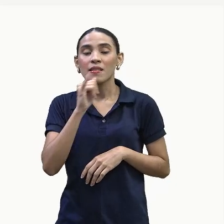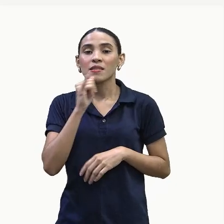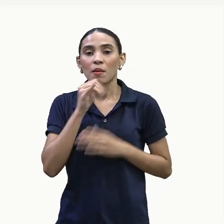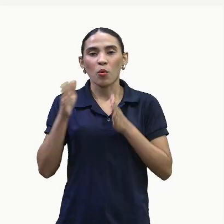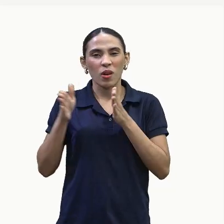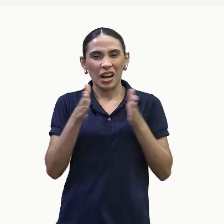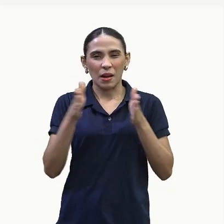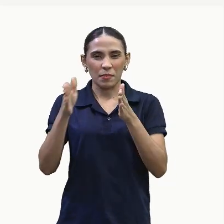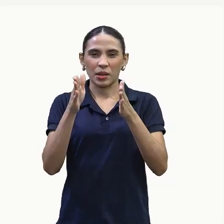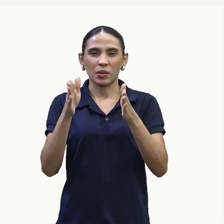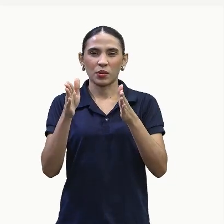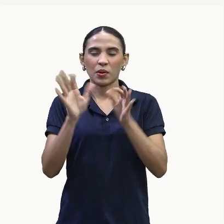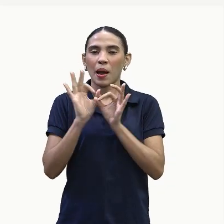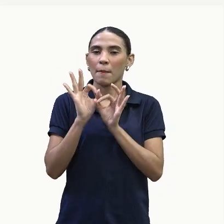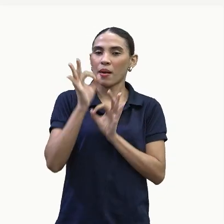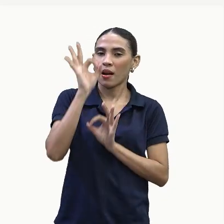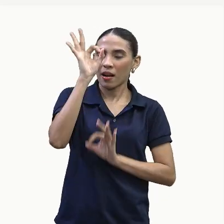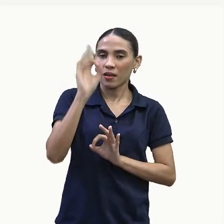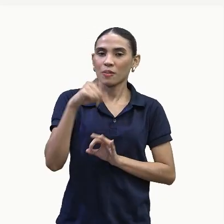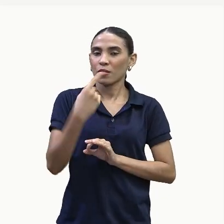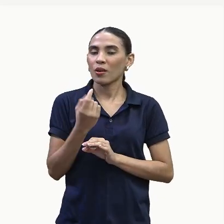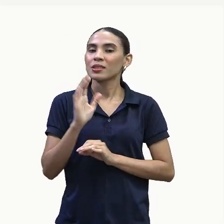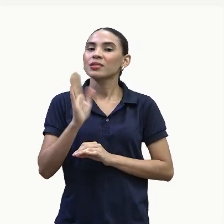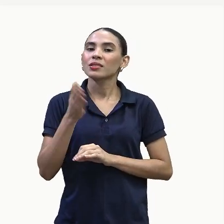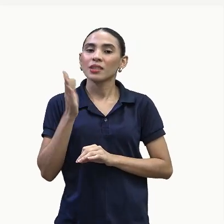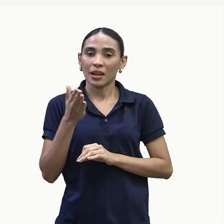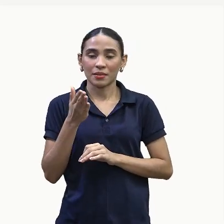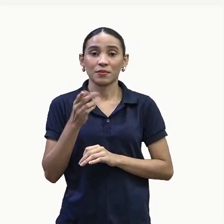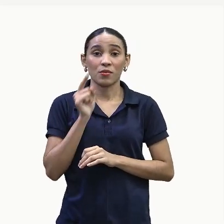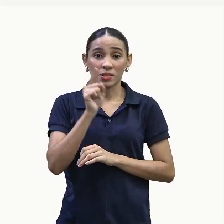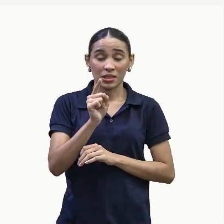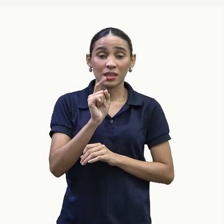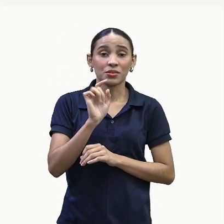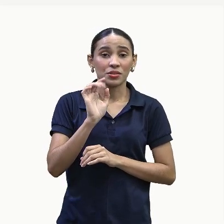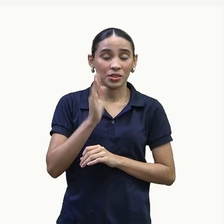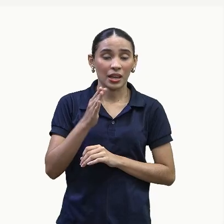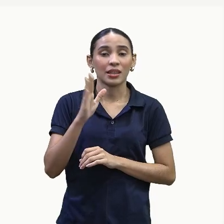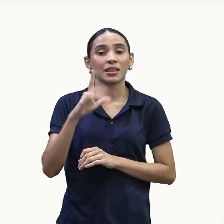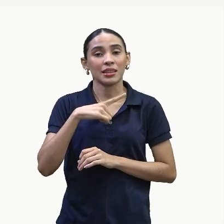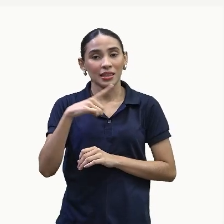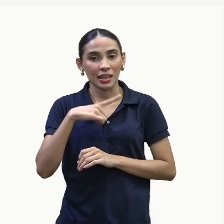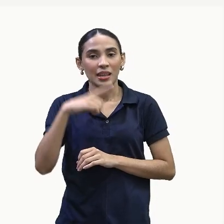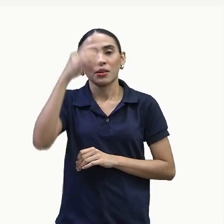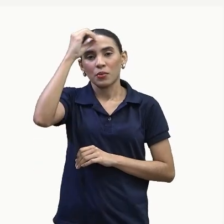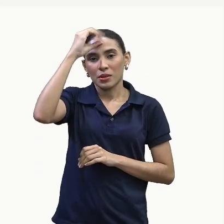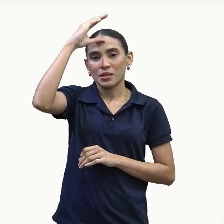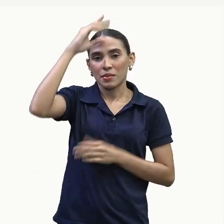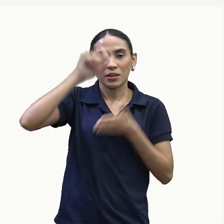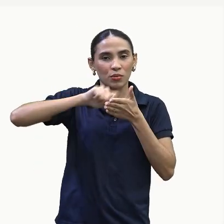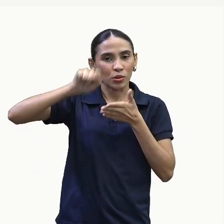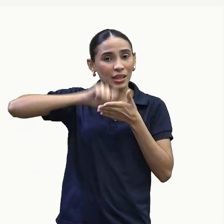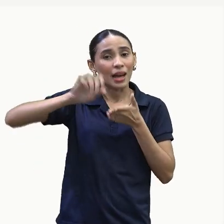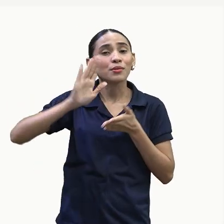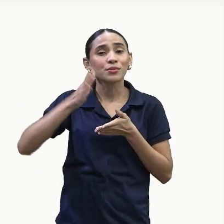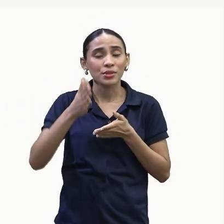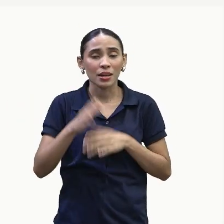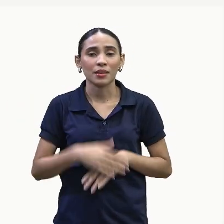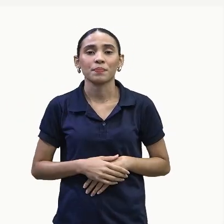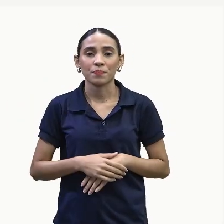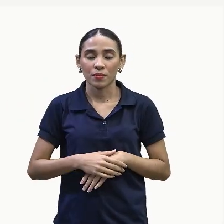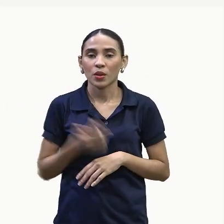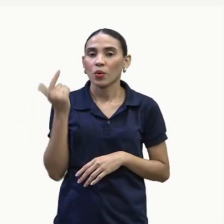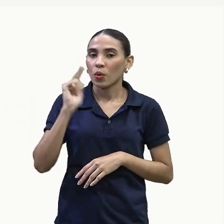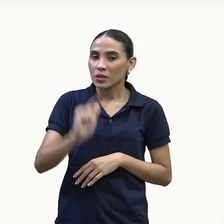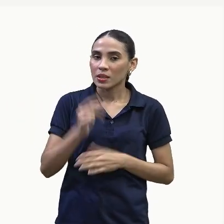né? Aquela complexidade que vocês têm que ter anotado no seu caderno, né, para